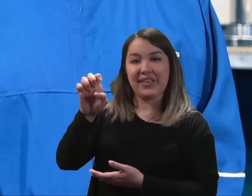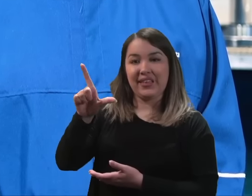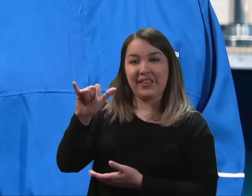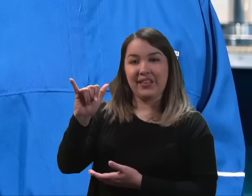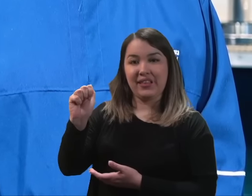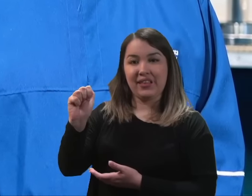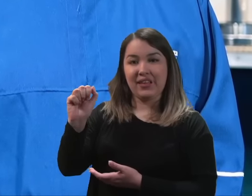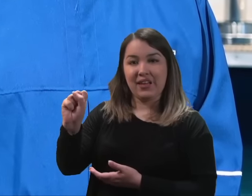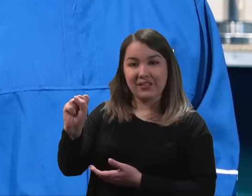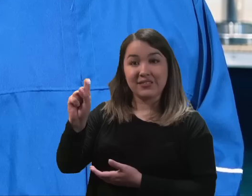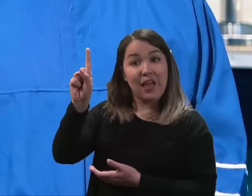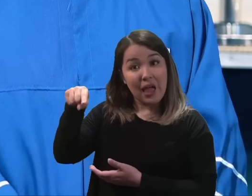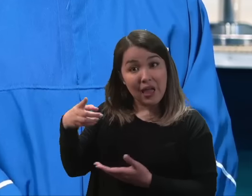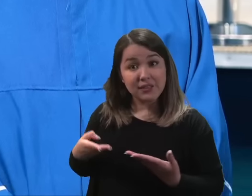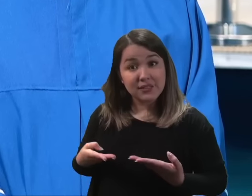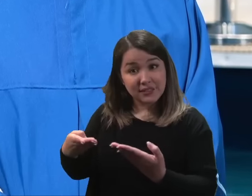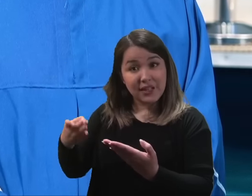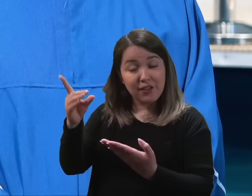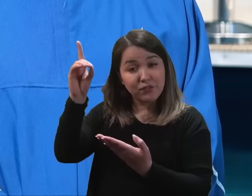é um servo de Deus